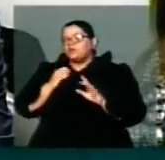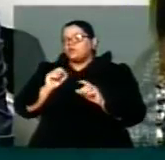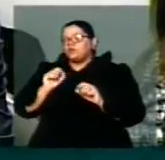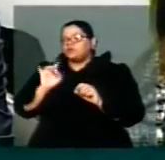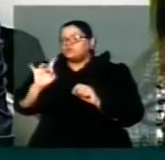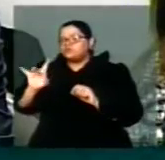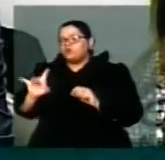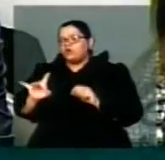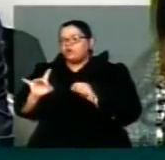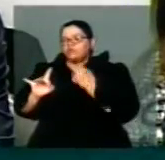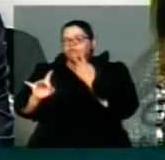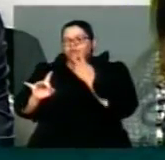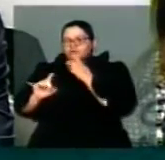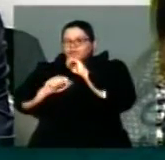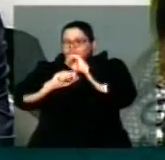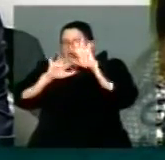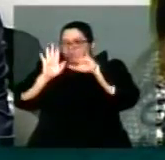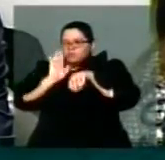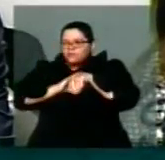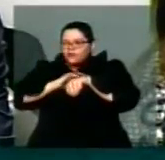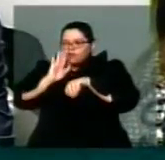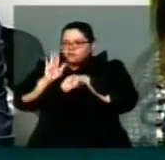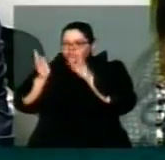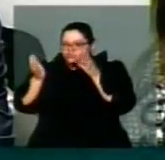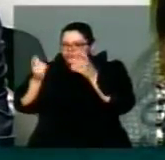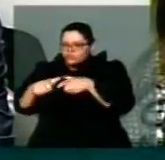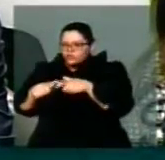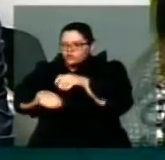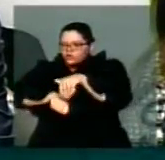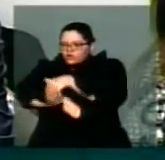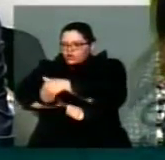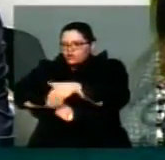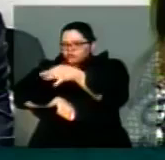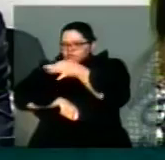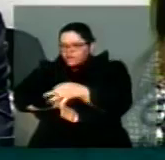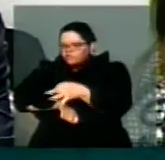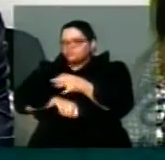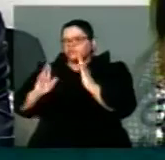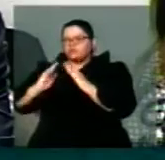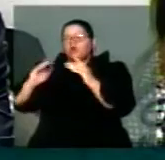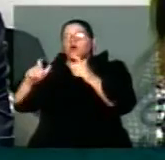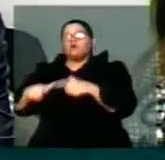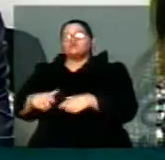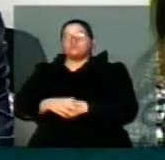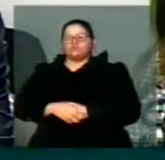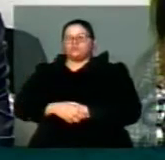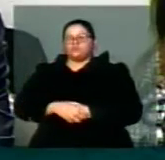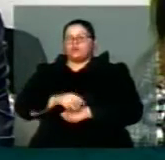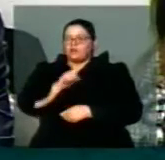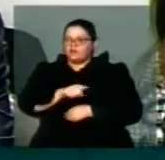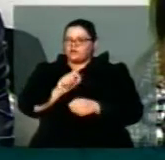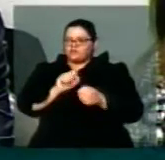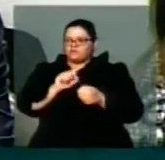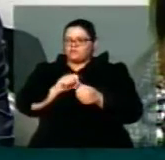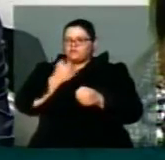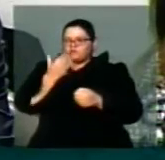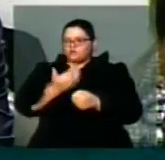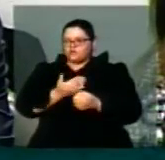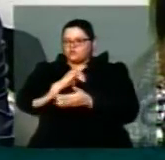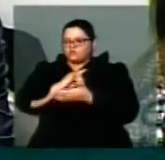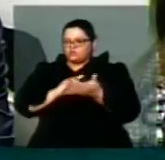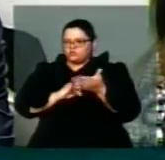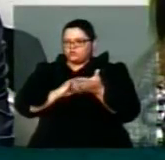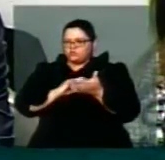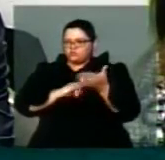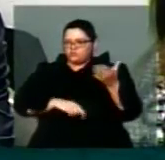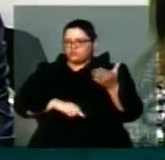o exato endereço da residência. Ele fez uma petição dizendo que o endereço da residência era Rua